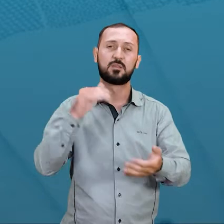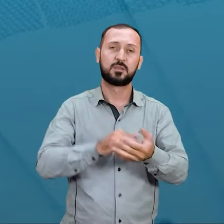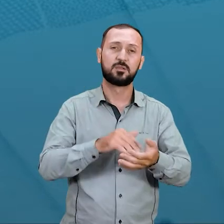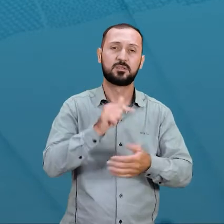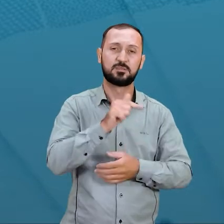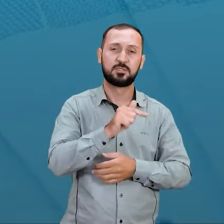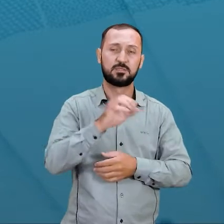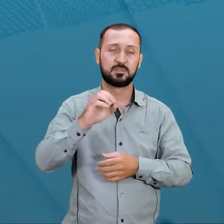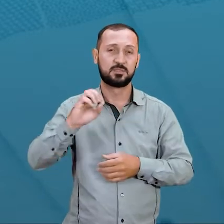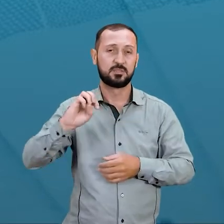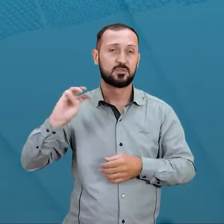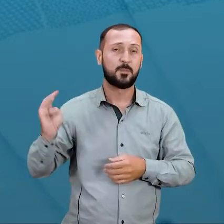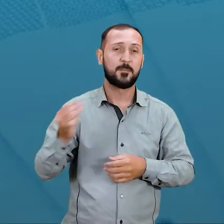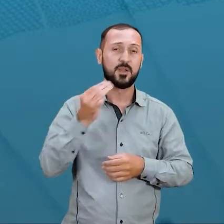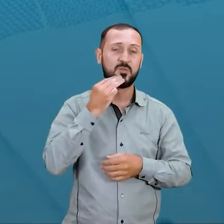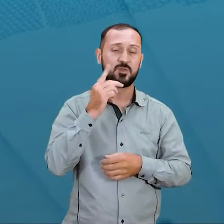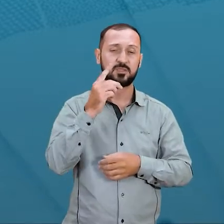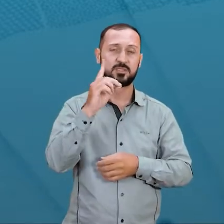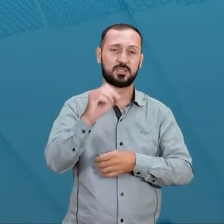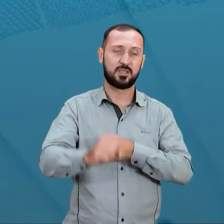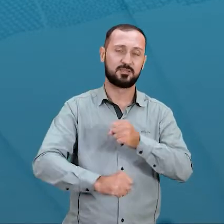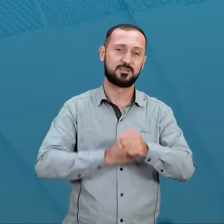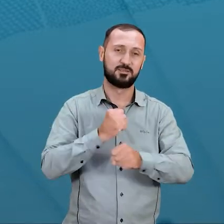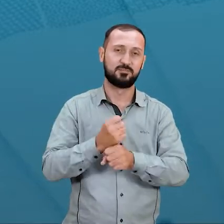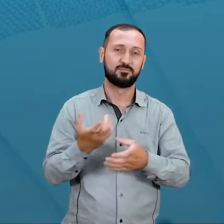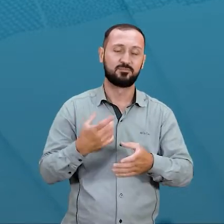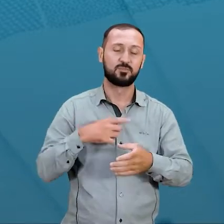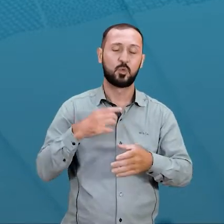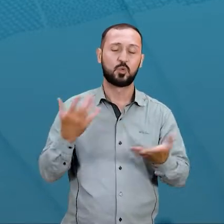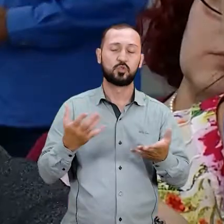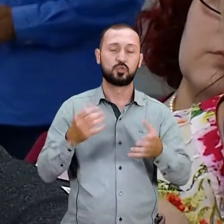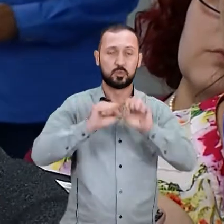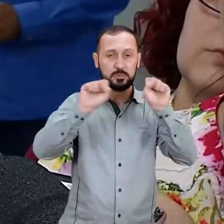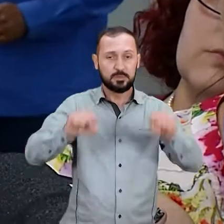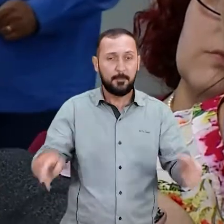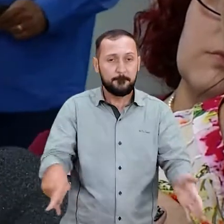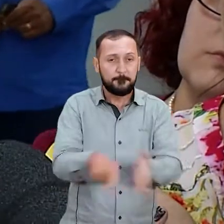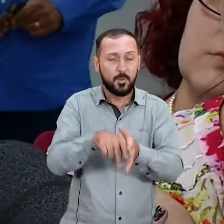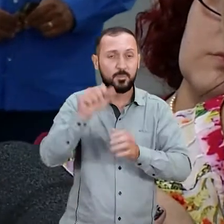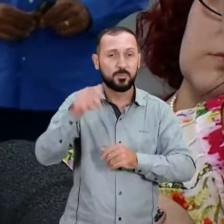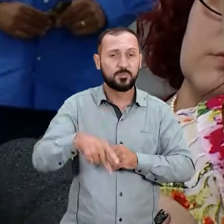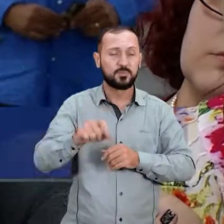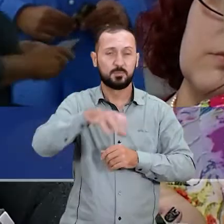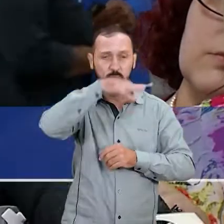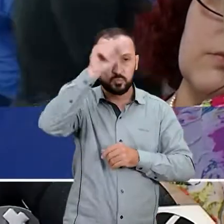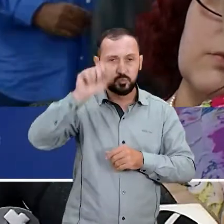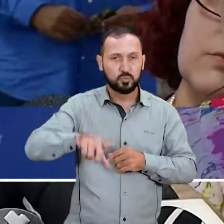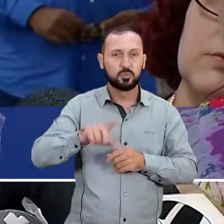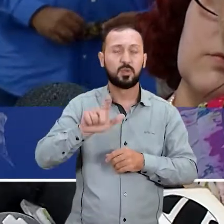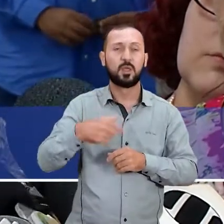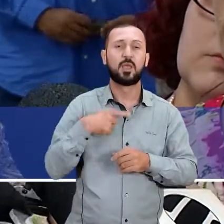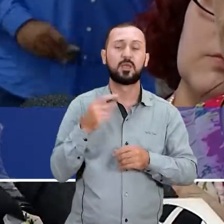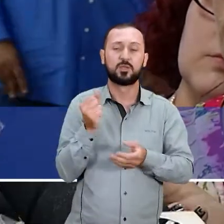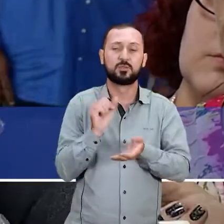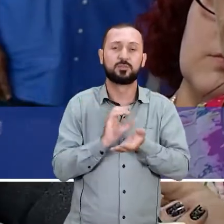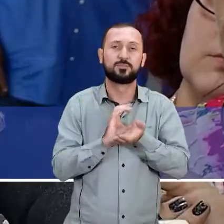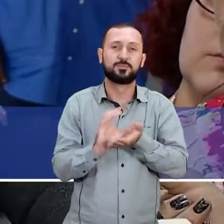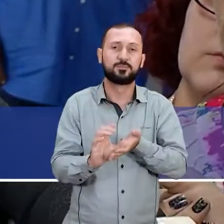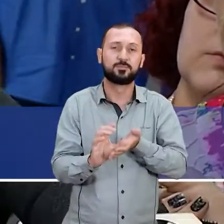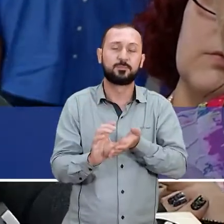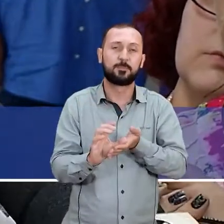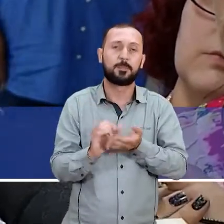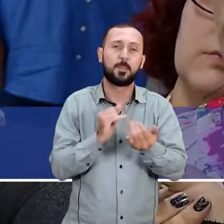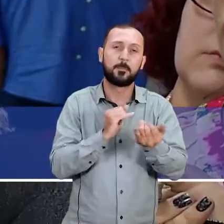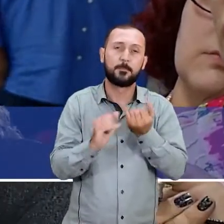regras, poderá chegar em 700 milhões em 10 anos. O sistema de previdência do Mato Grosso do Sul, ele